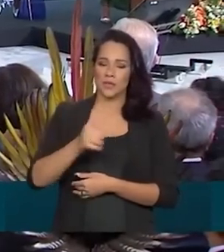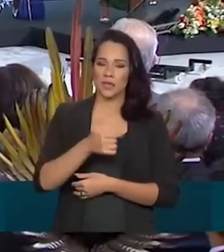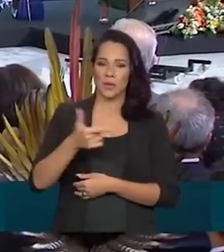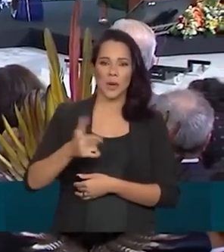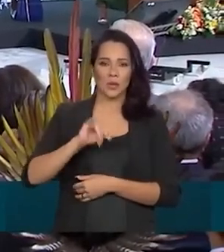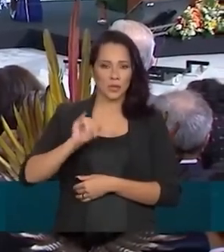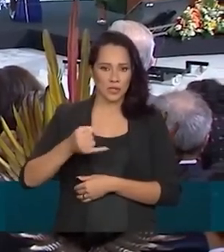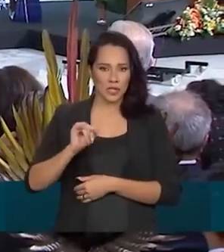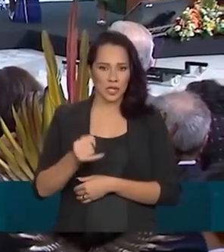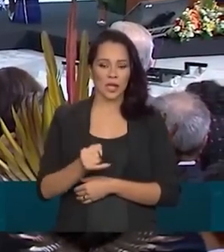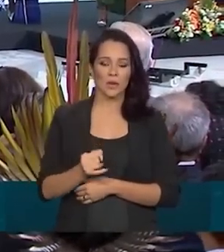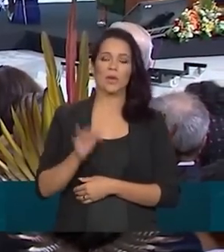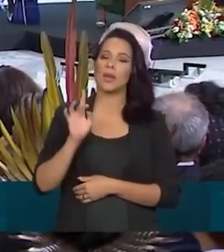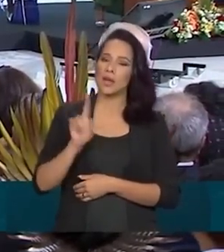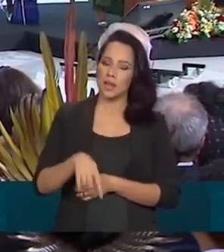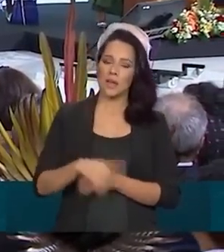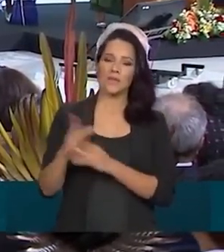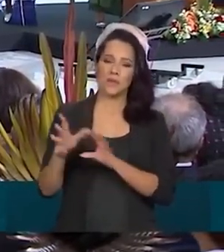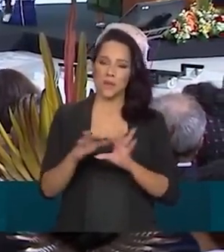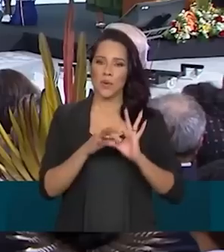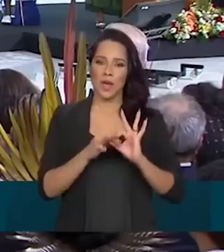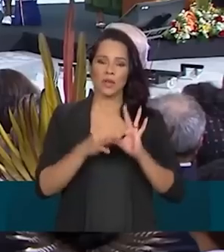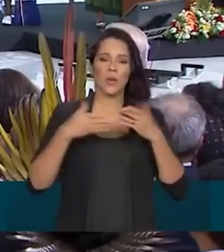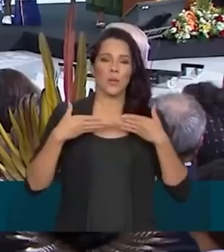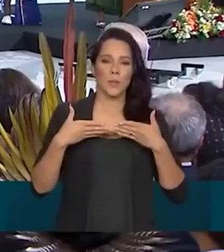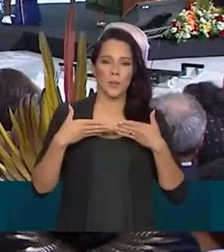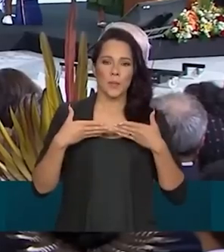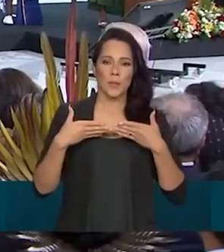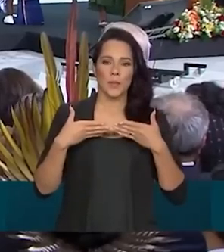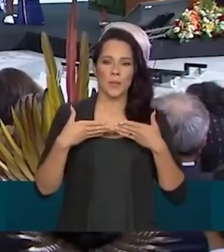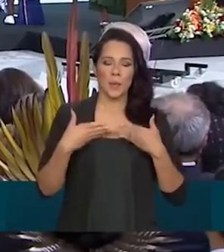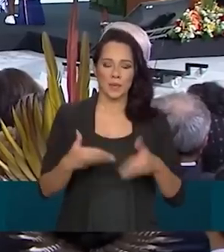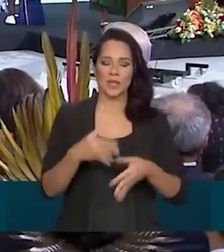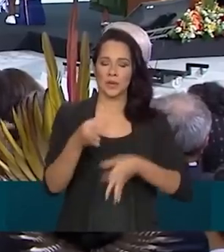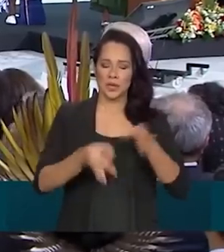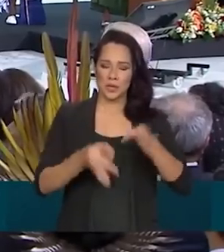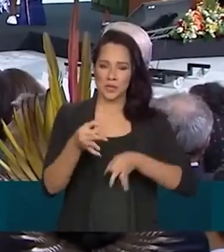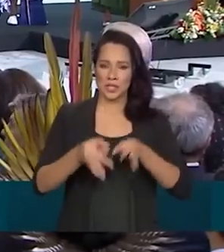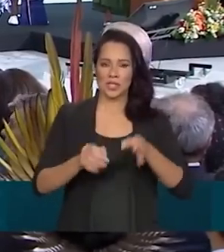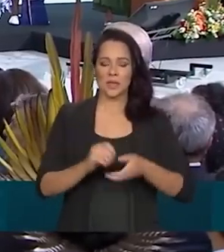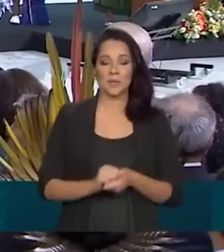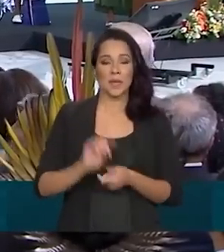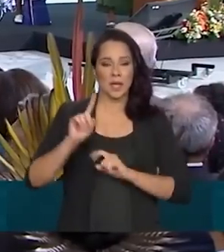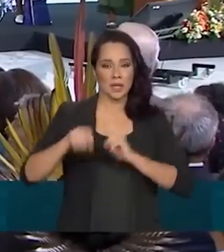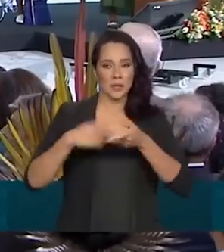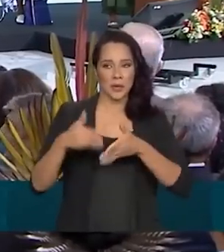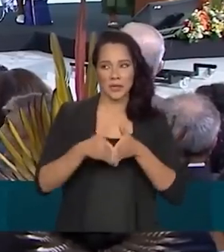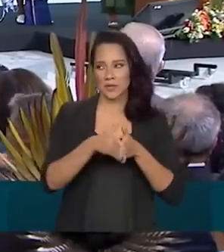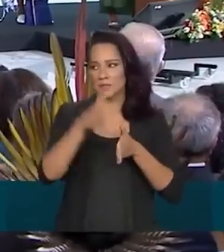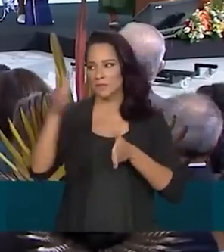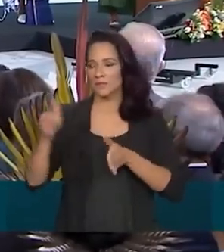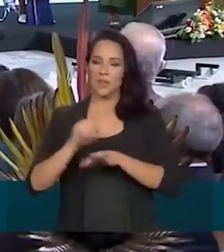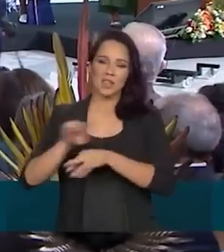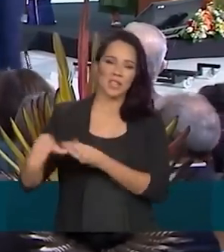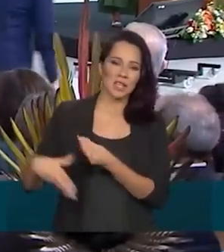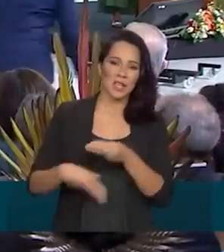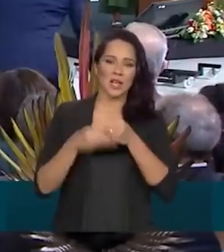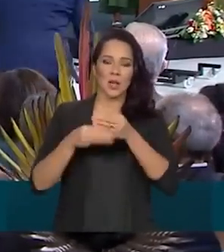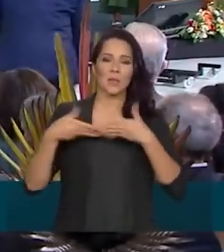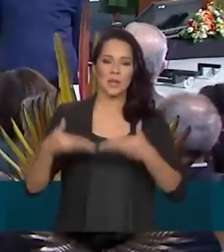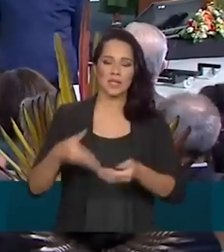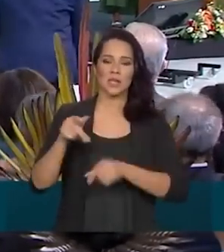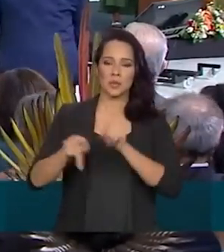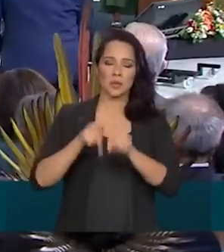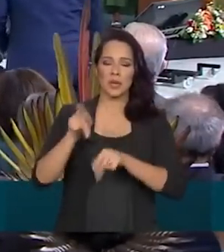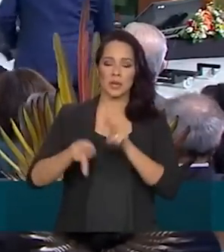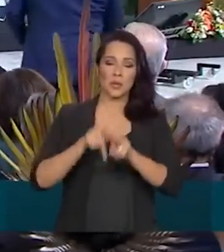dia 24 de janeiro, ainda está, né, vinculado ao Ministério da Justiça e, a partir daí, passará a integrar o Ministério